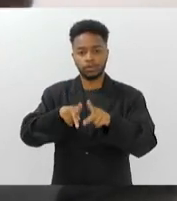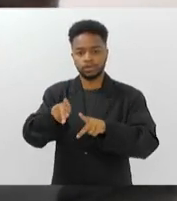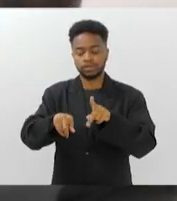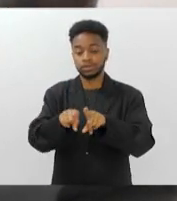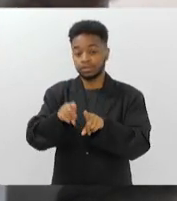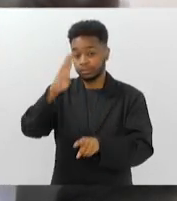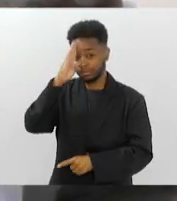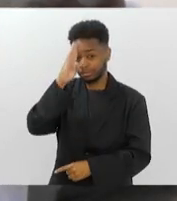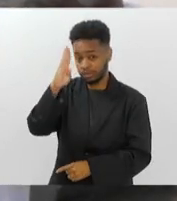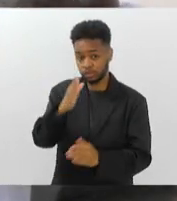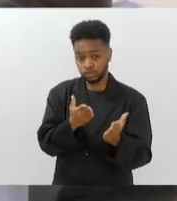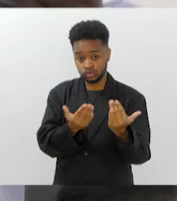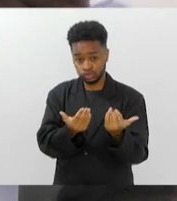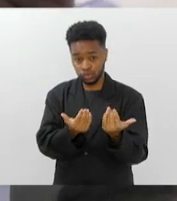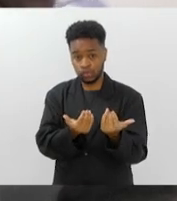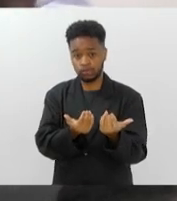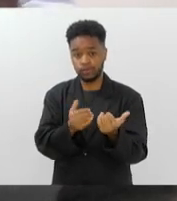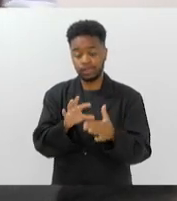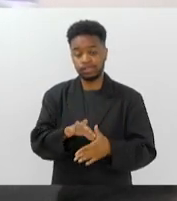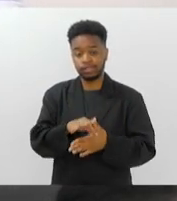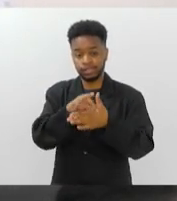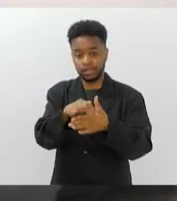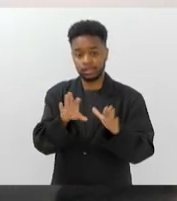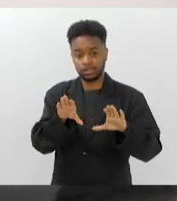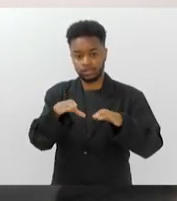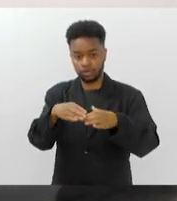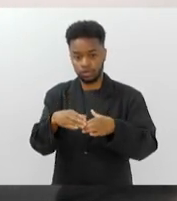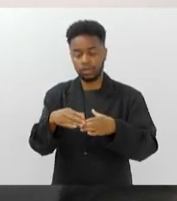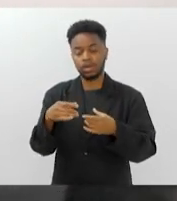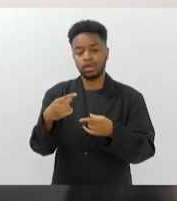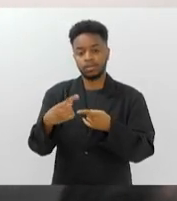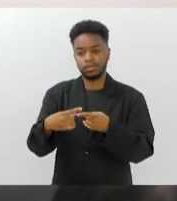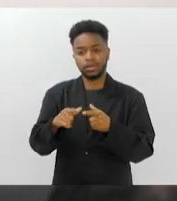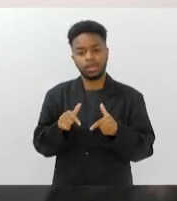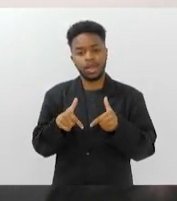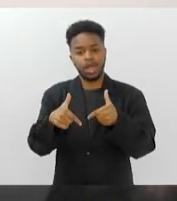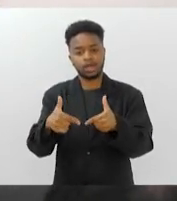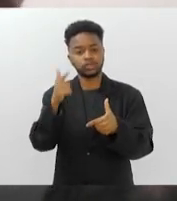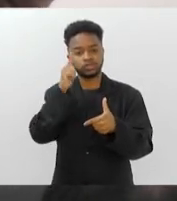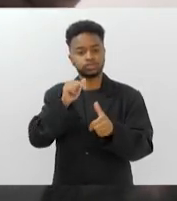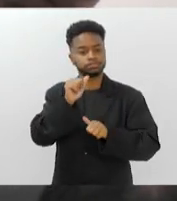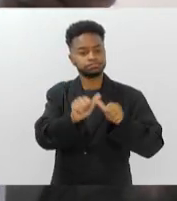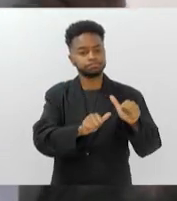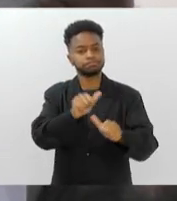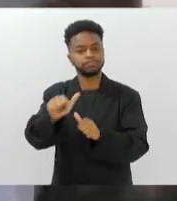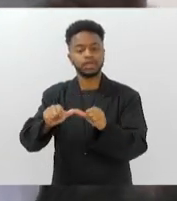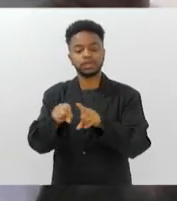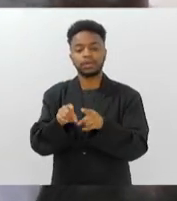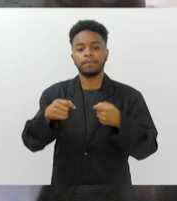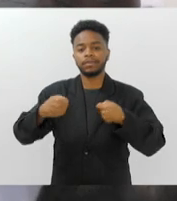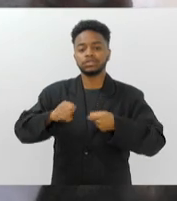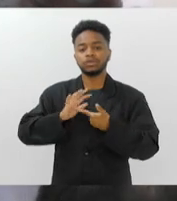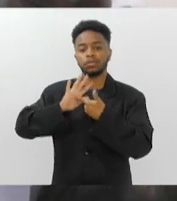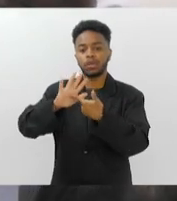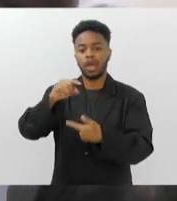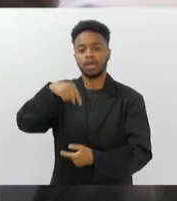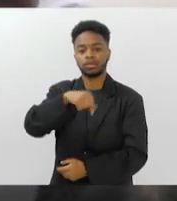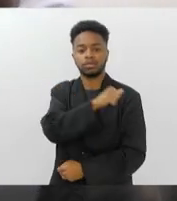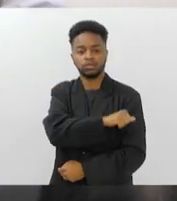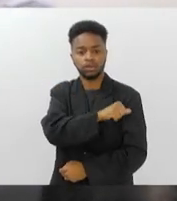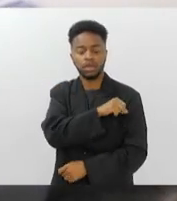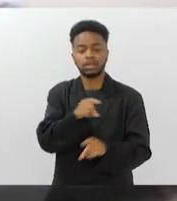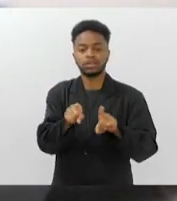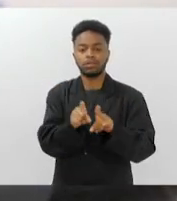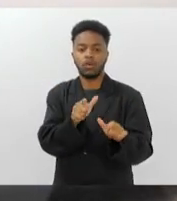principalmente jovens líderes comunitários que são agentes transformadores é preciso destacar que o Rio de Janeiro e os